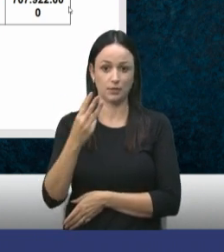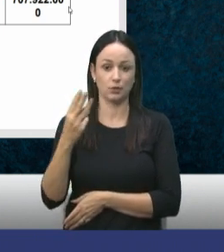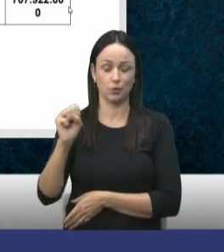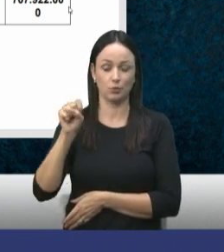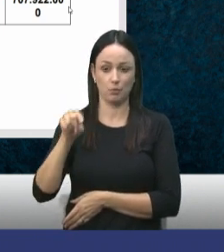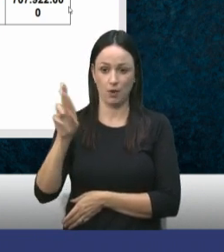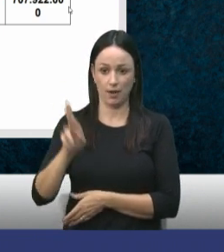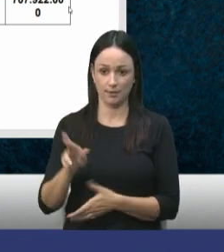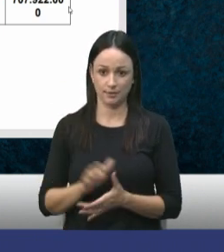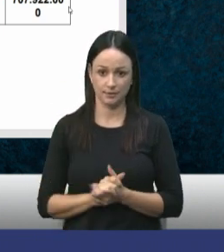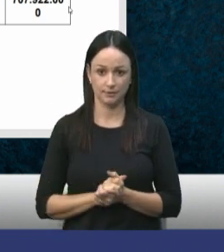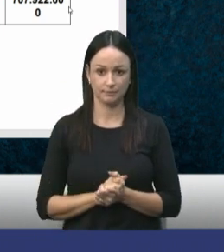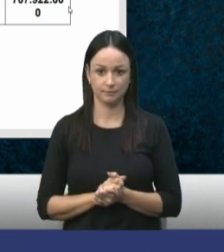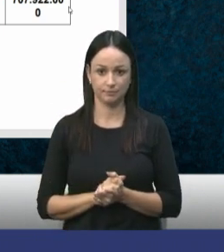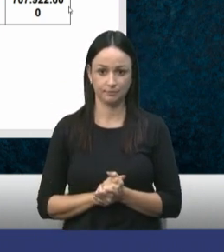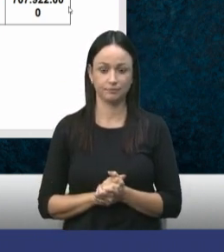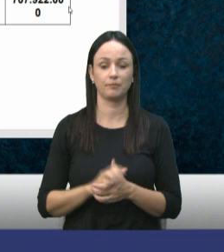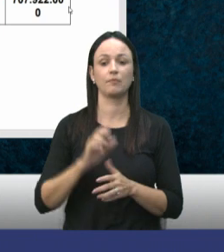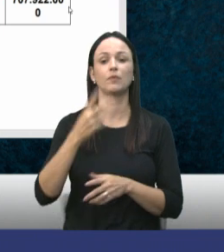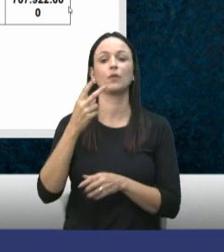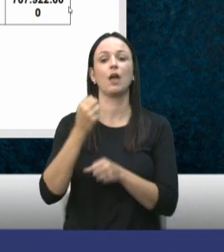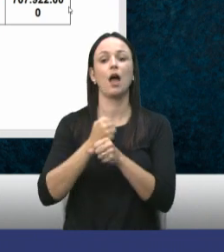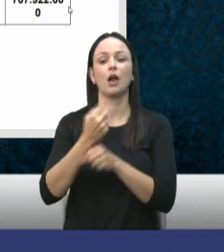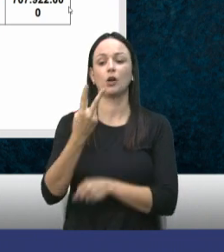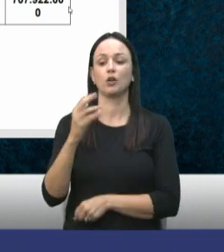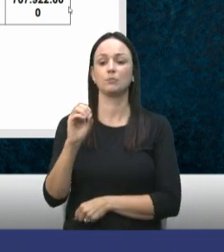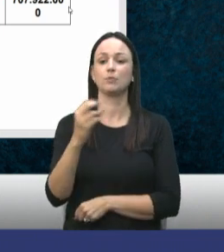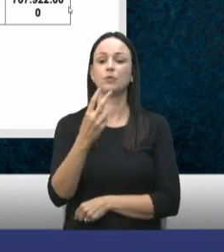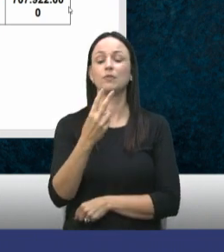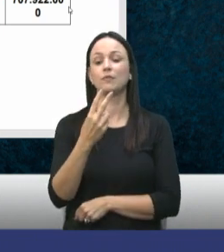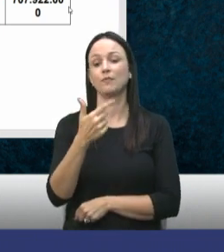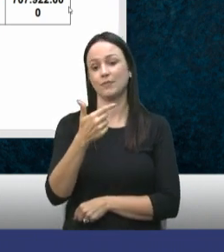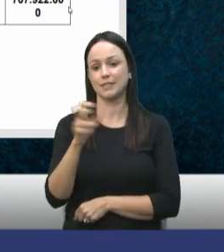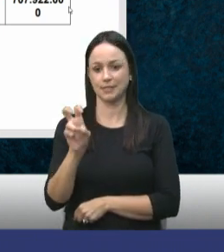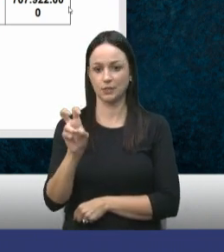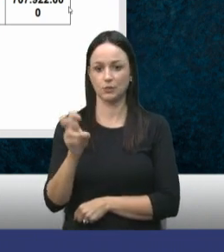R$642.338.000. Receita prevista para 2025,